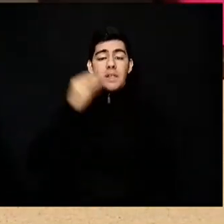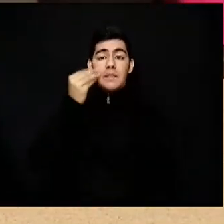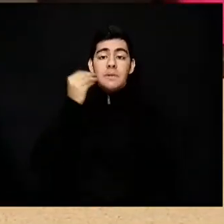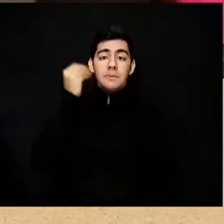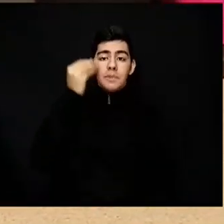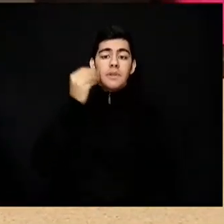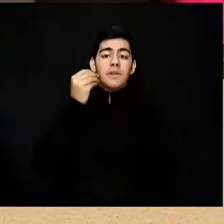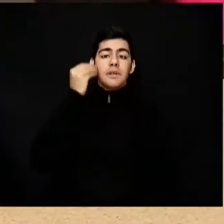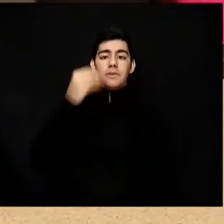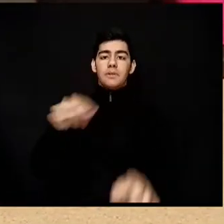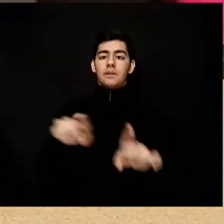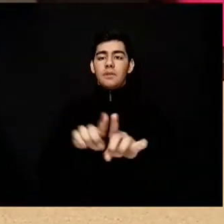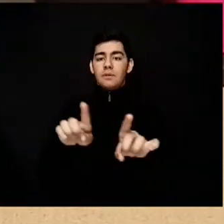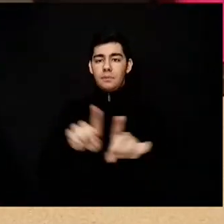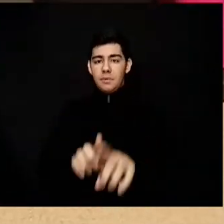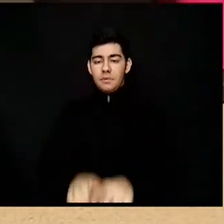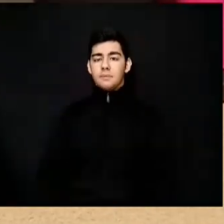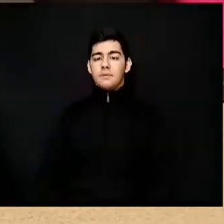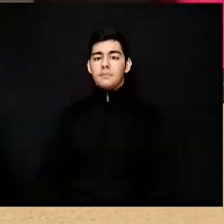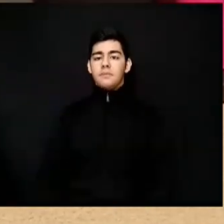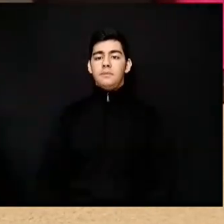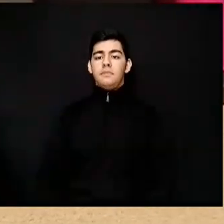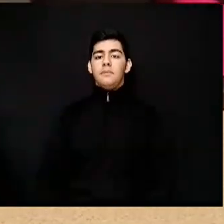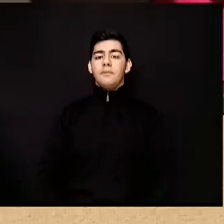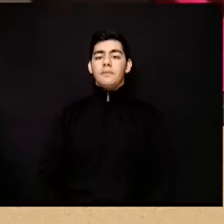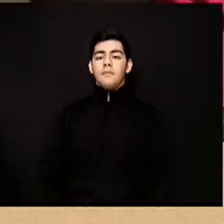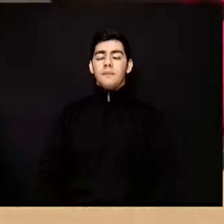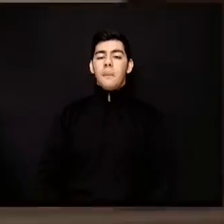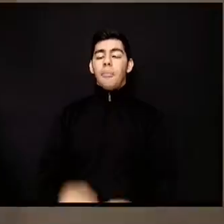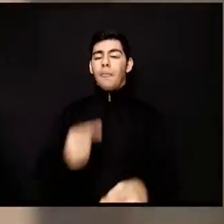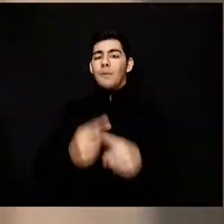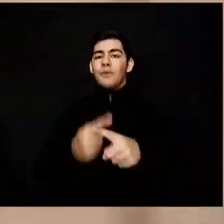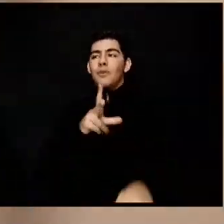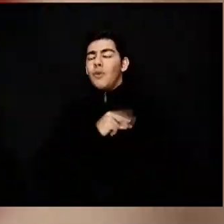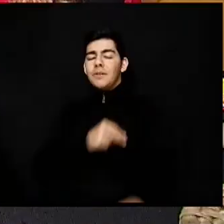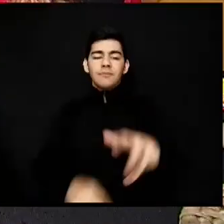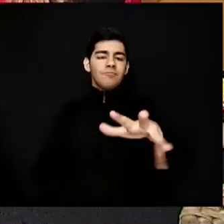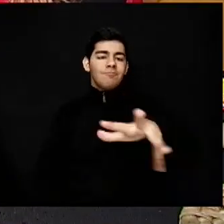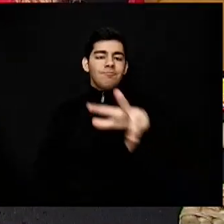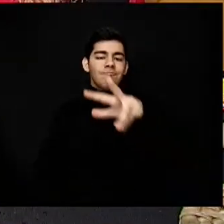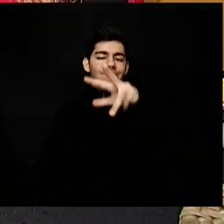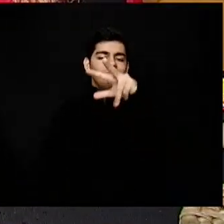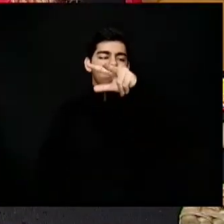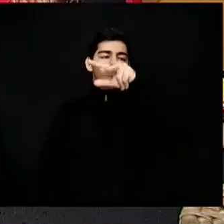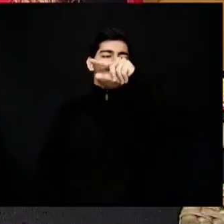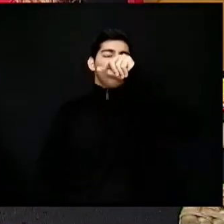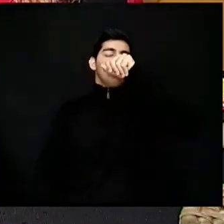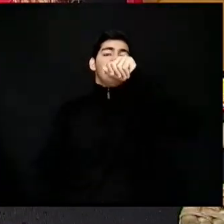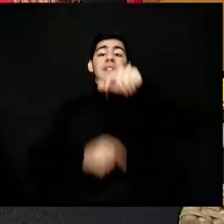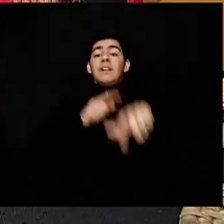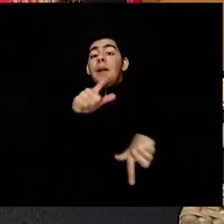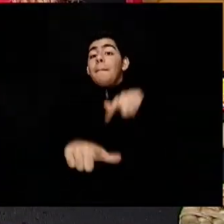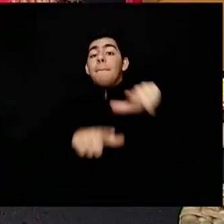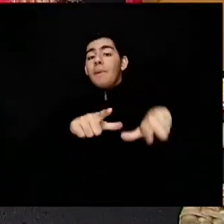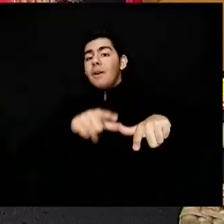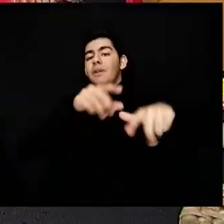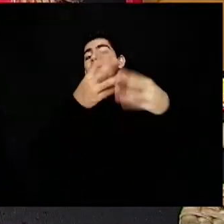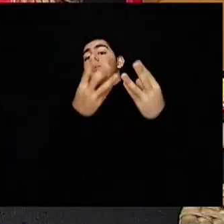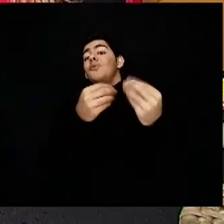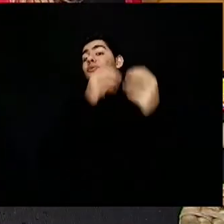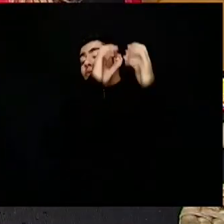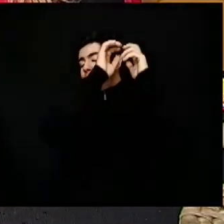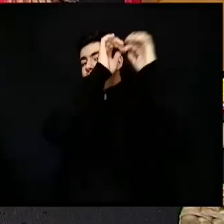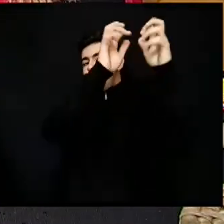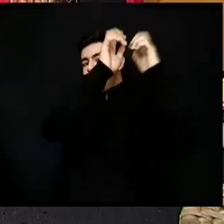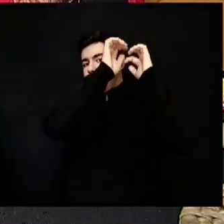sensorial, porque o cheiro, né, ele trabalha muito com a memória afetiva. E aí a gente lembra o cheiro